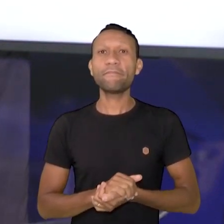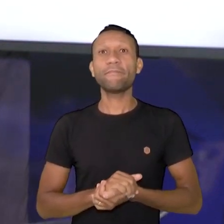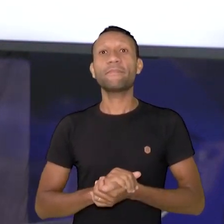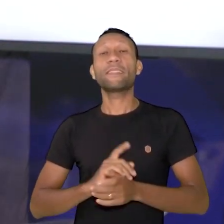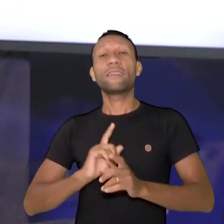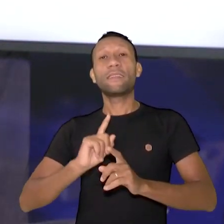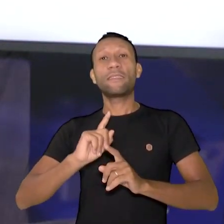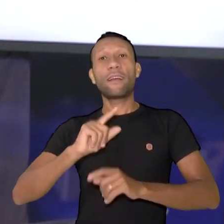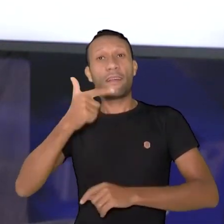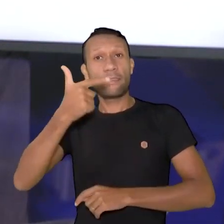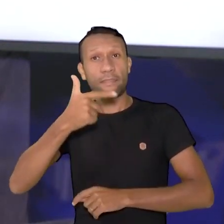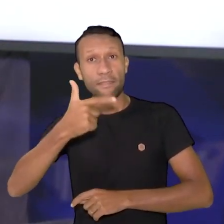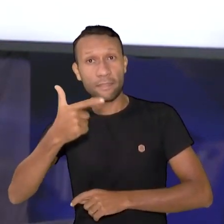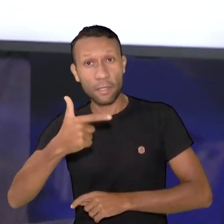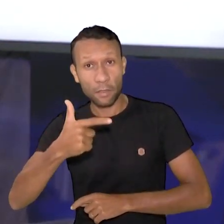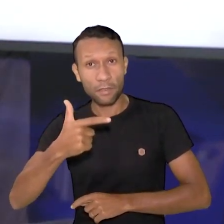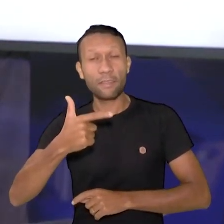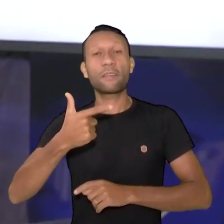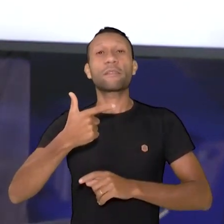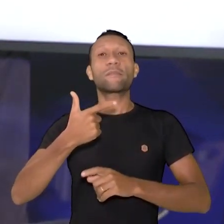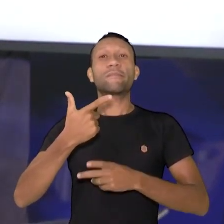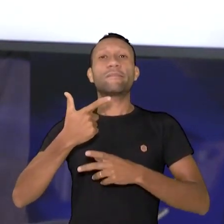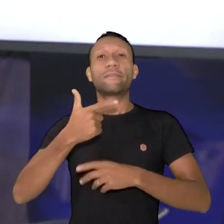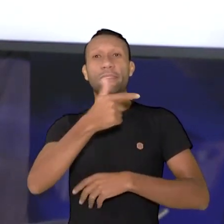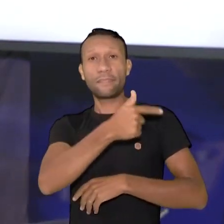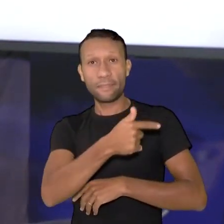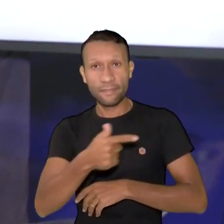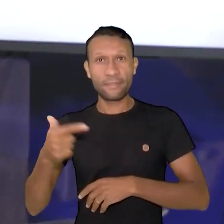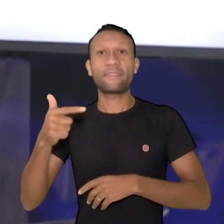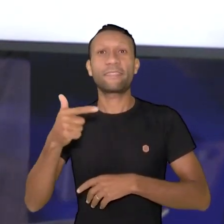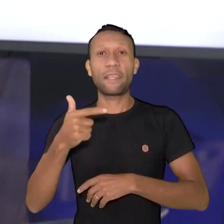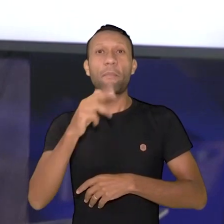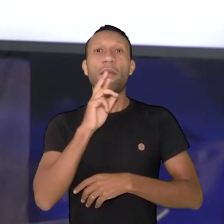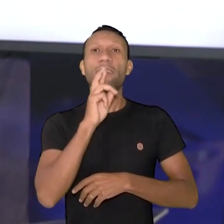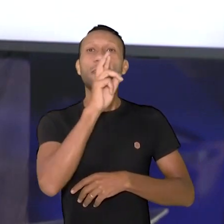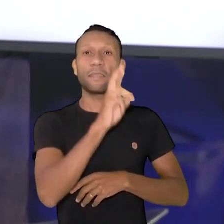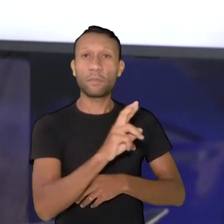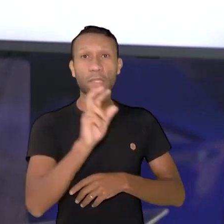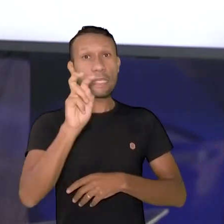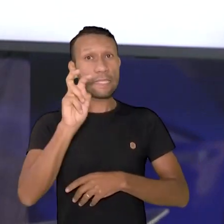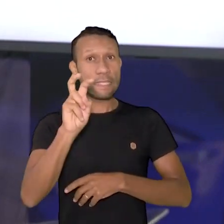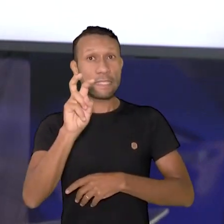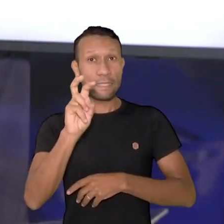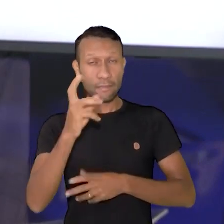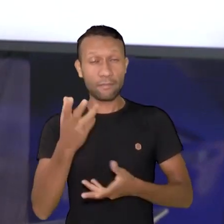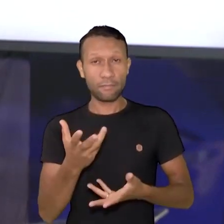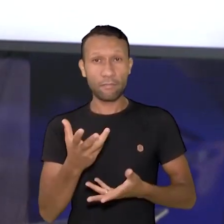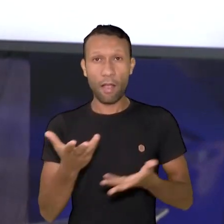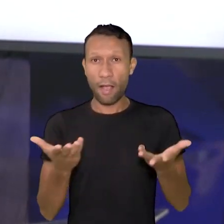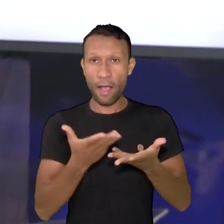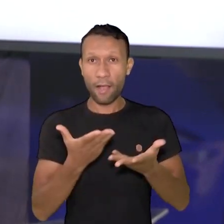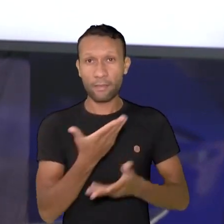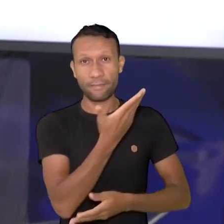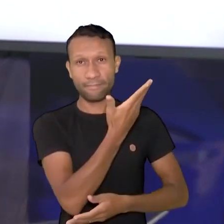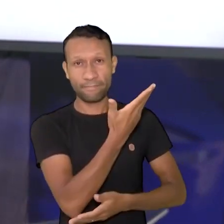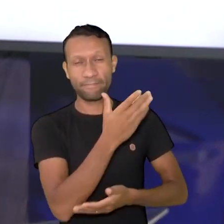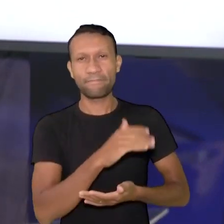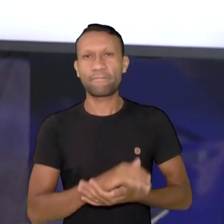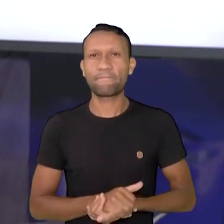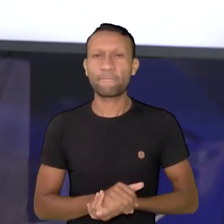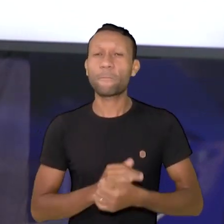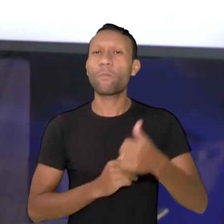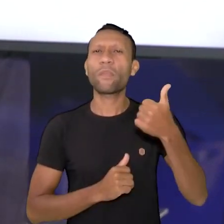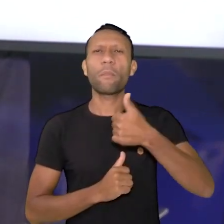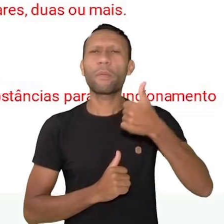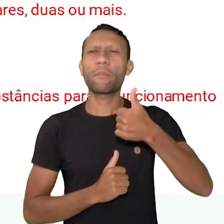semana, um #responda. Então, são 5 questões que a gente tem que responder e eu trouxe elas aqui para a gente poder responder, tá? Primeiro,